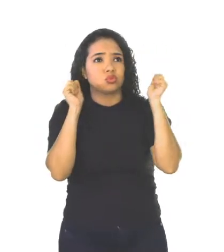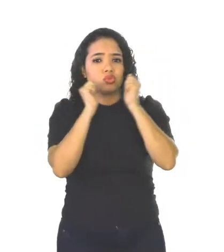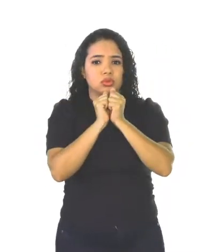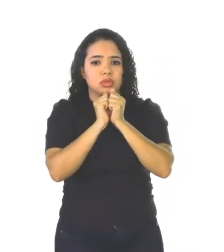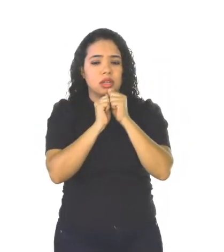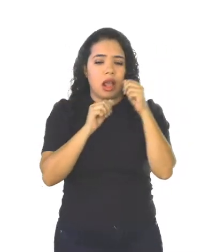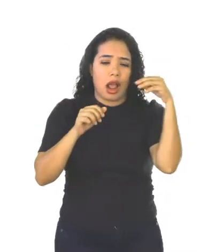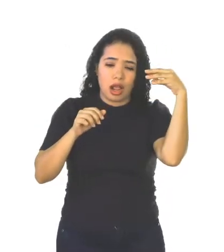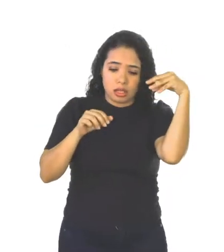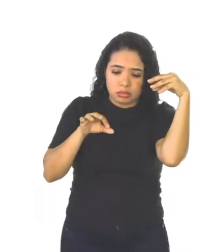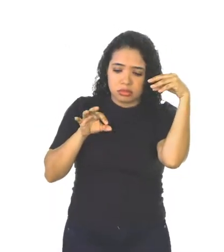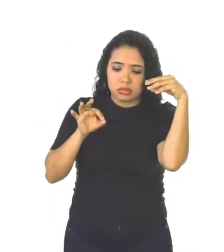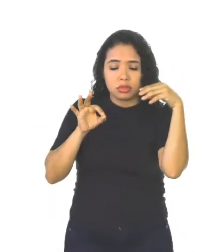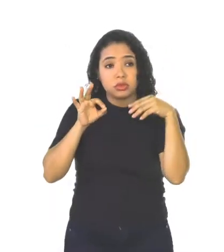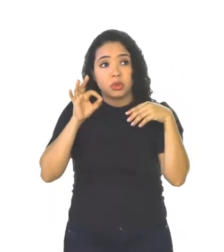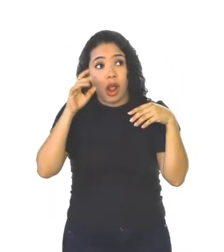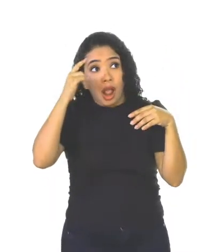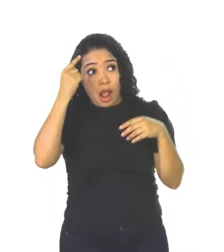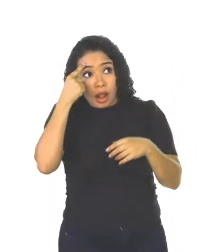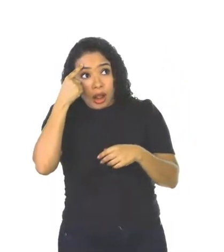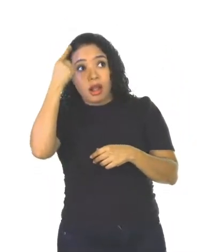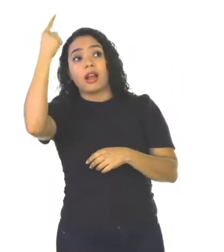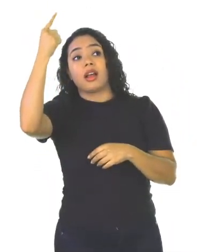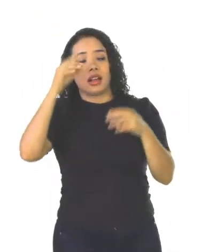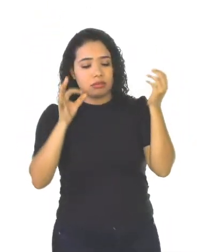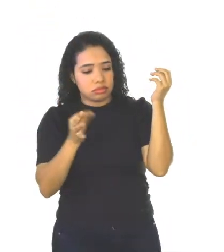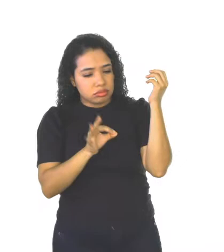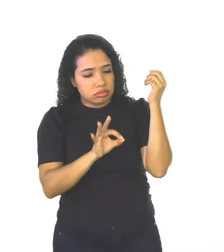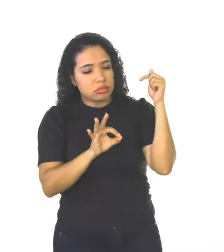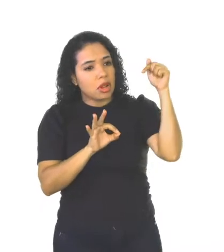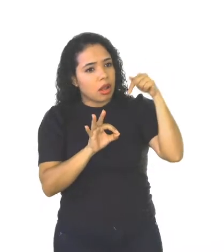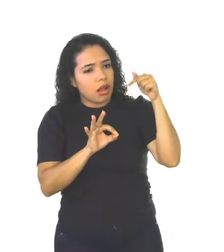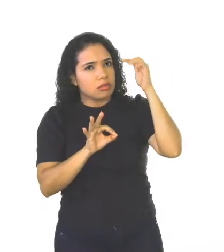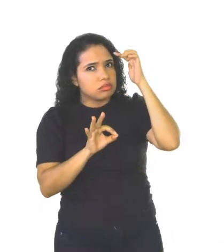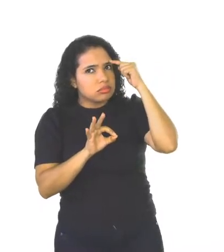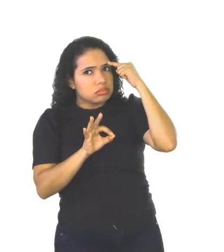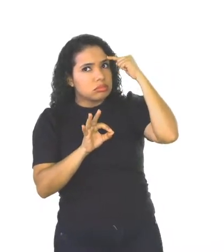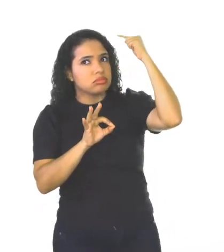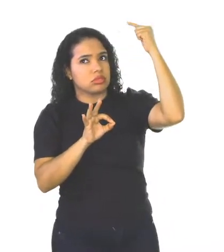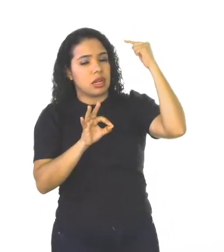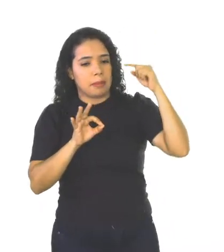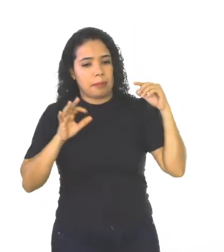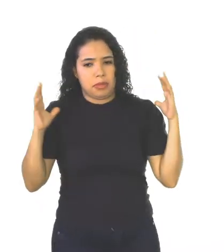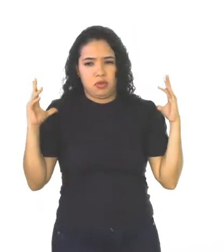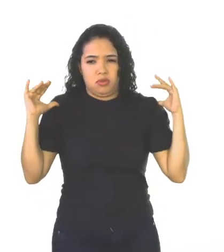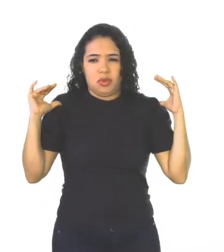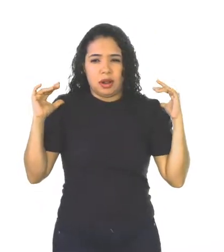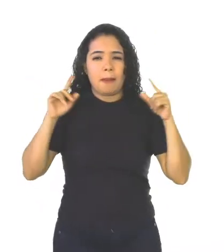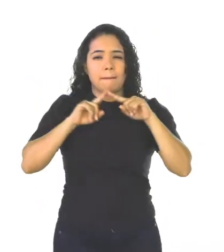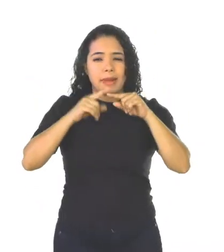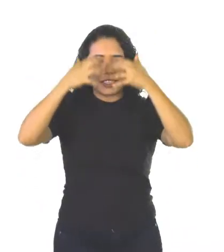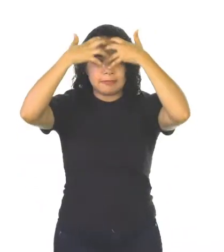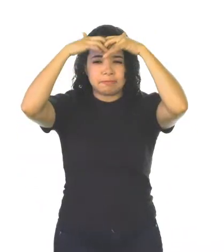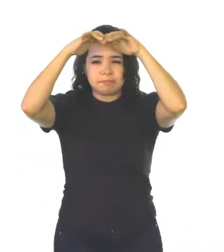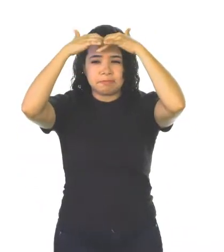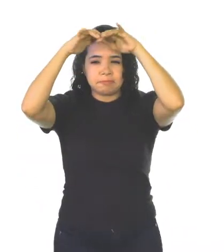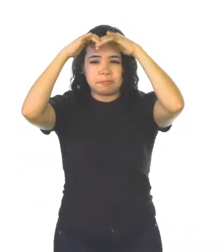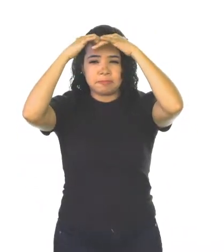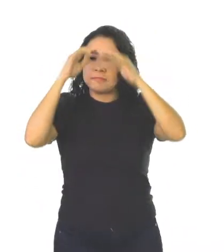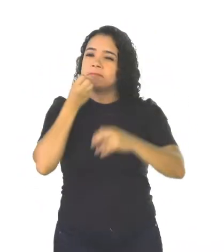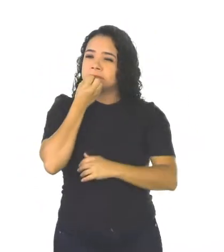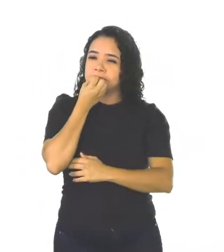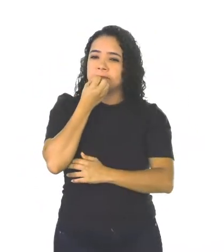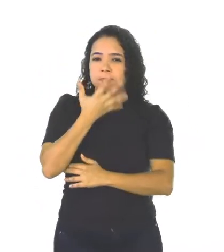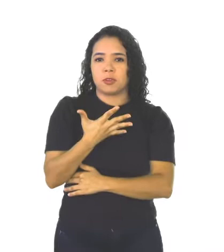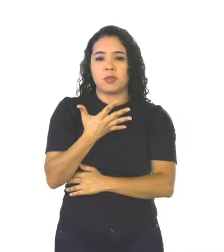Dodô pensou numa boa solução. De asa quebrada, mas cabeça funcionando, Dodô